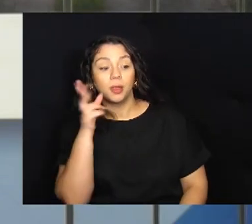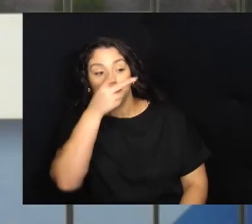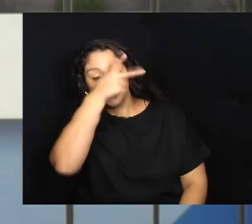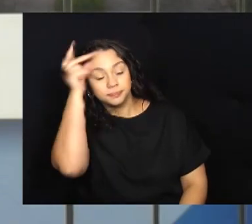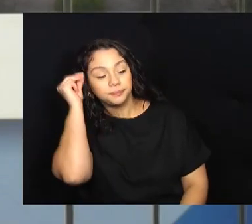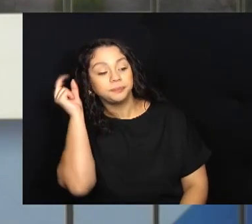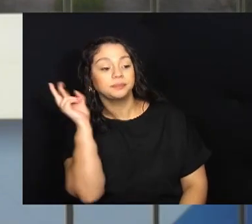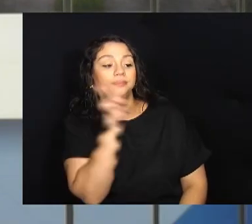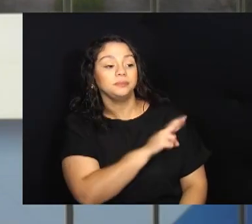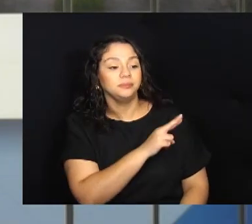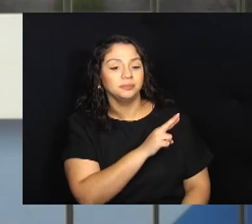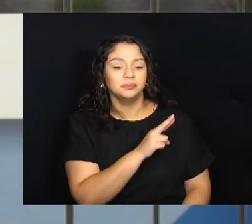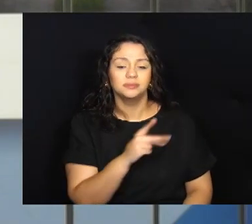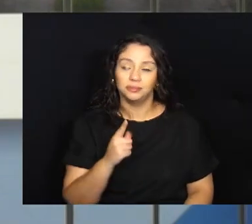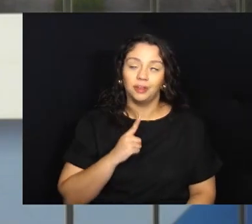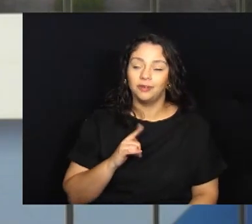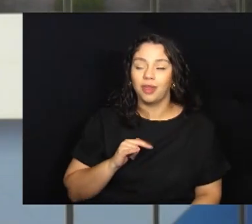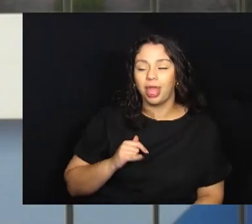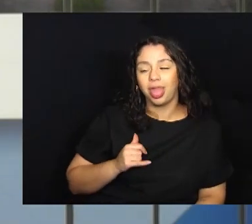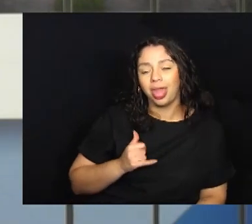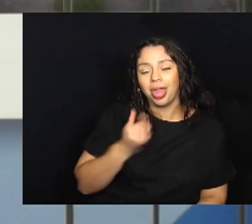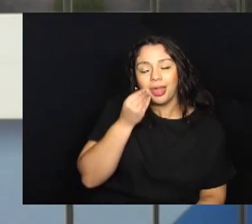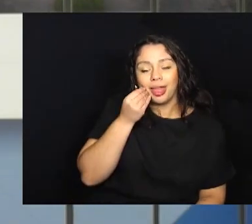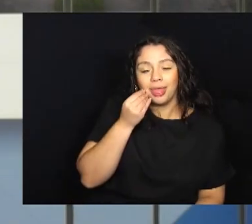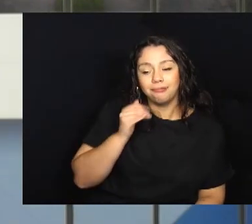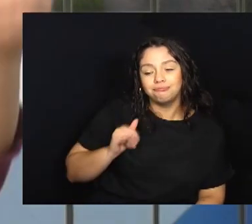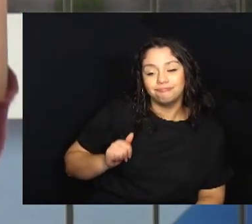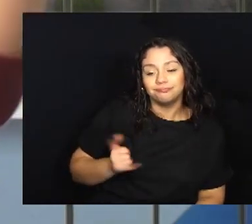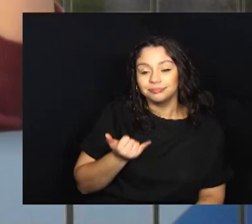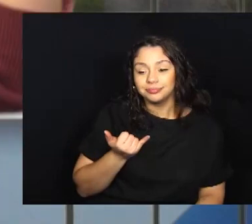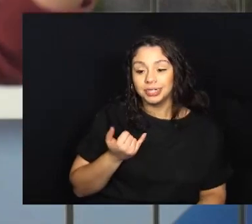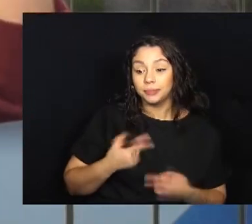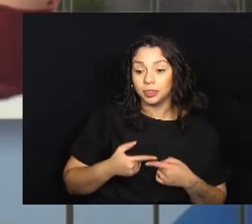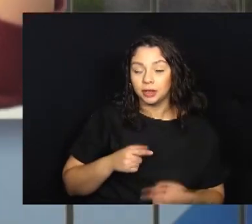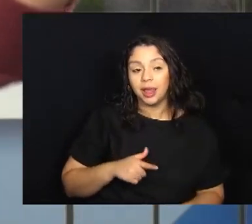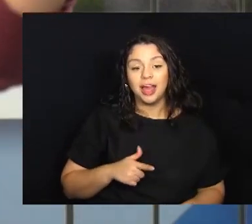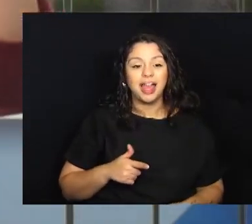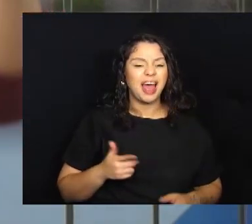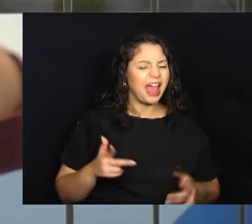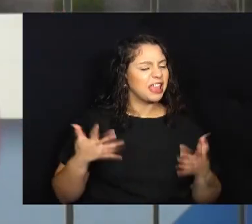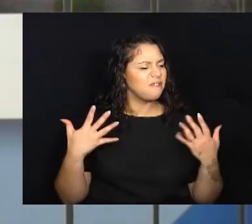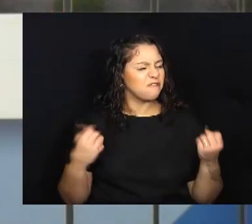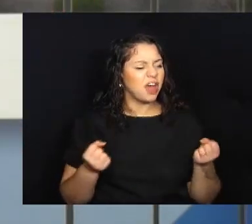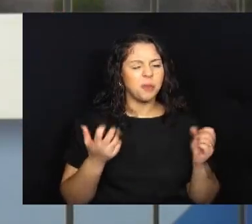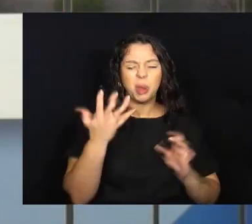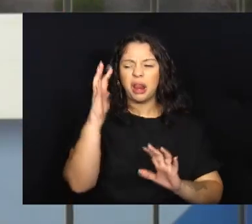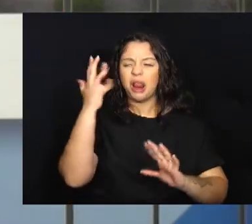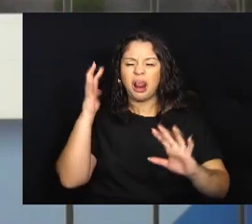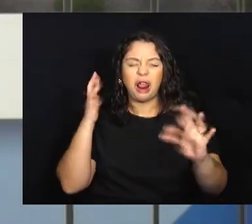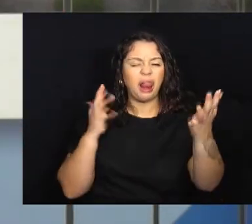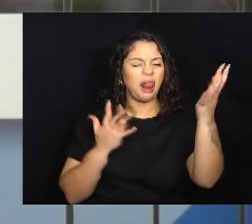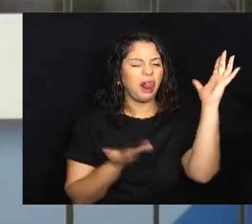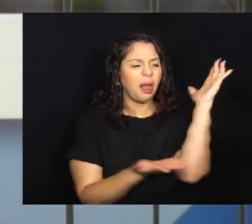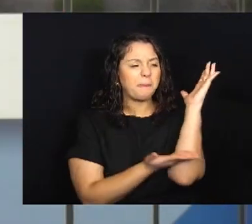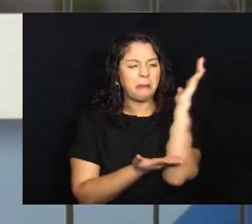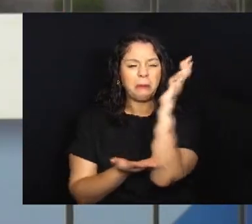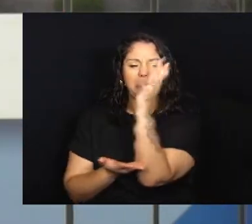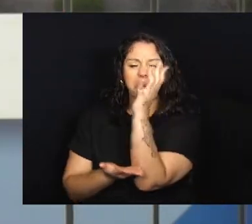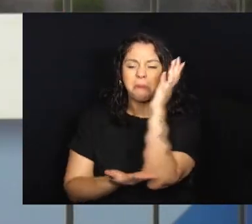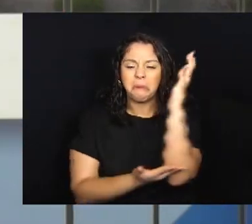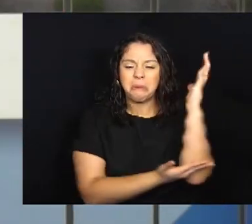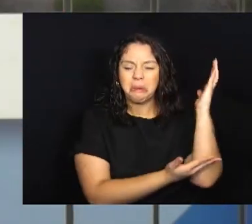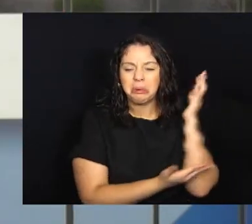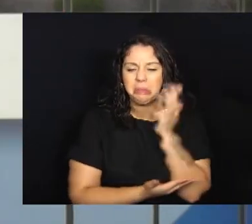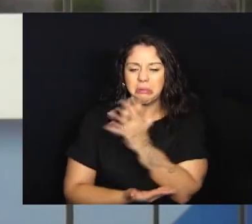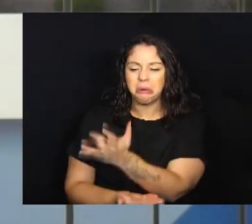foi uma resposta bastante oportunista, porque a partir daí, vamos cortar a árvore a rodo. Então, Campinas, assim, está vivendo um